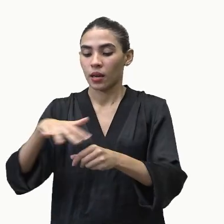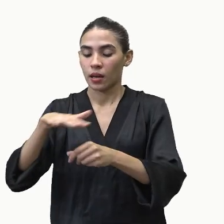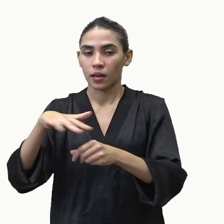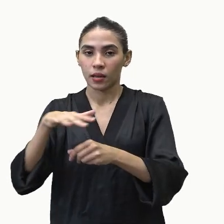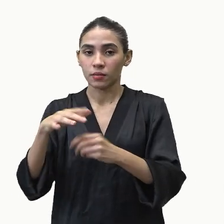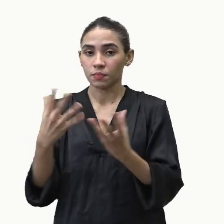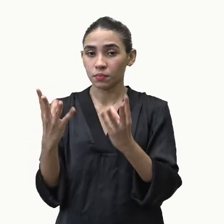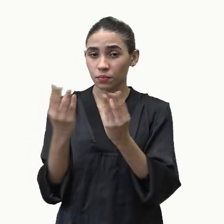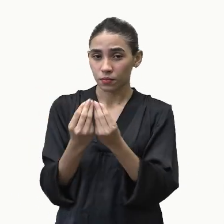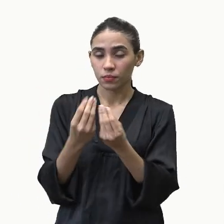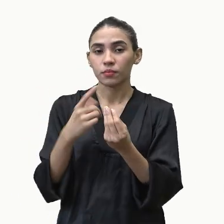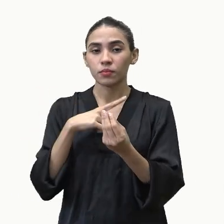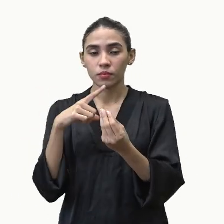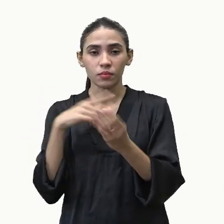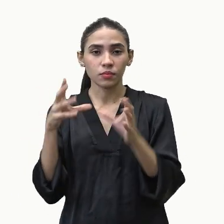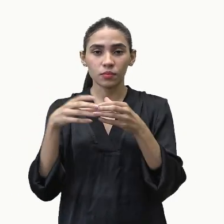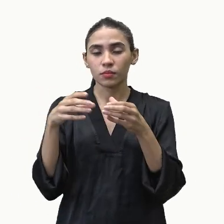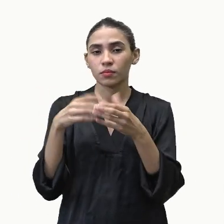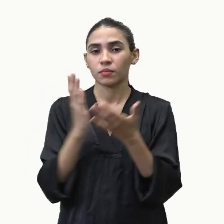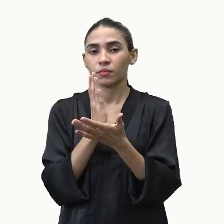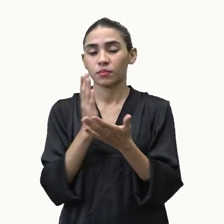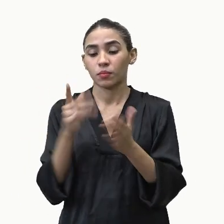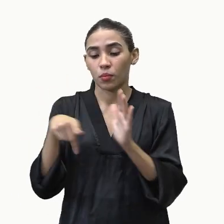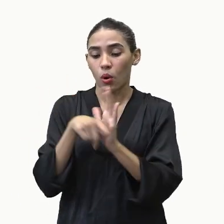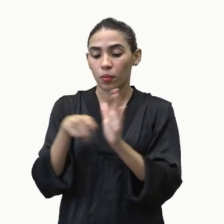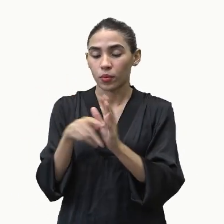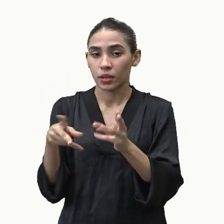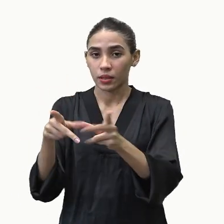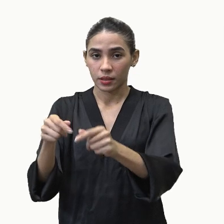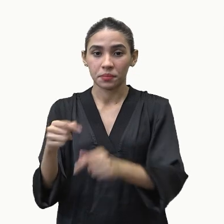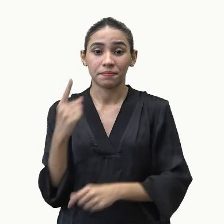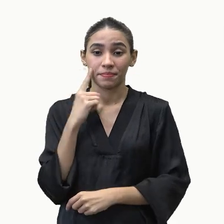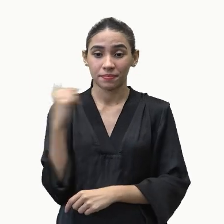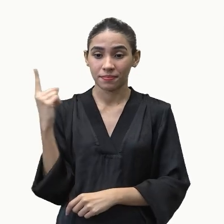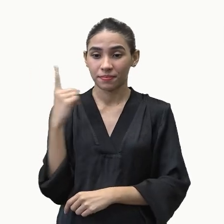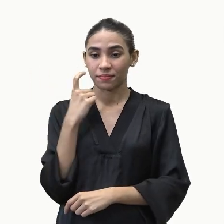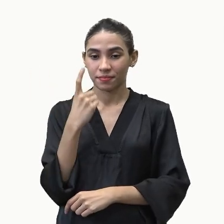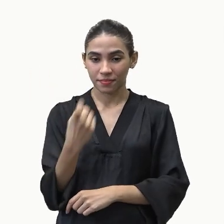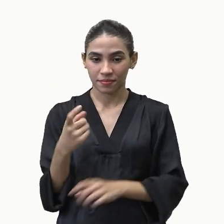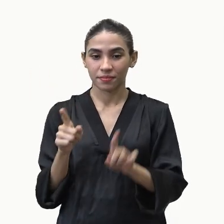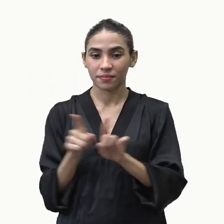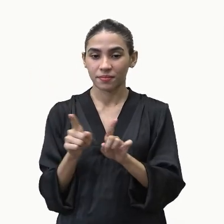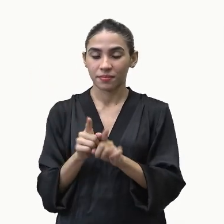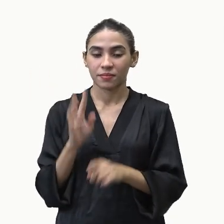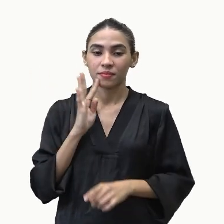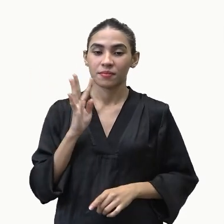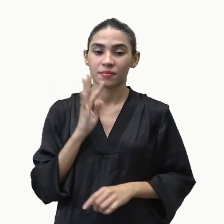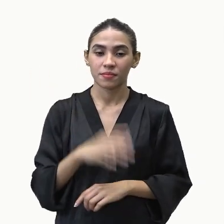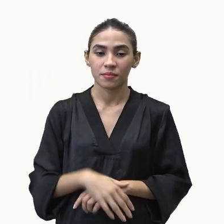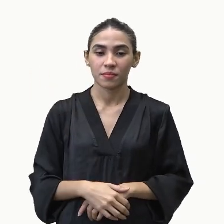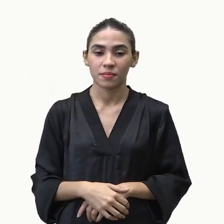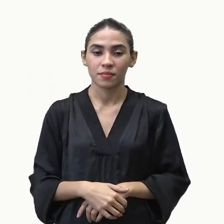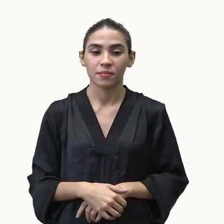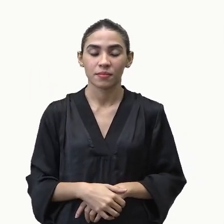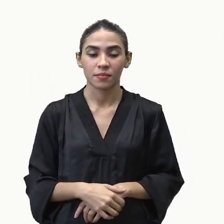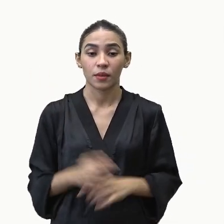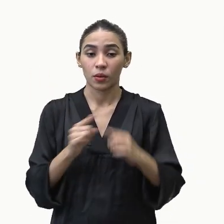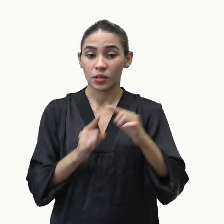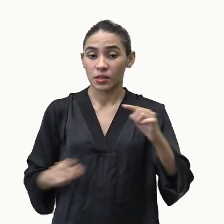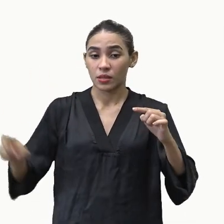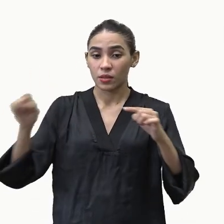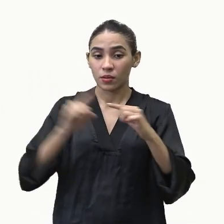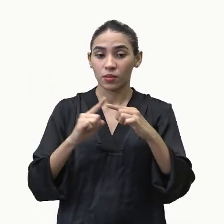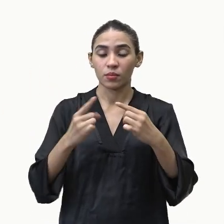que têm um hábito terrestre. Olha só que interessante, que legal conhecer um pouquinho o ciclo de vida